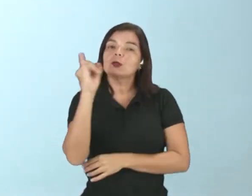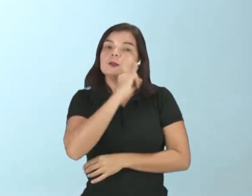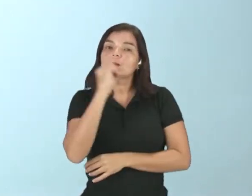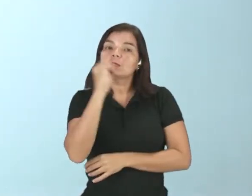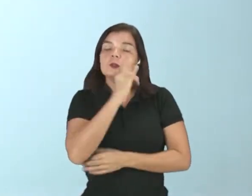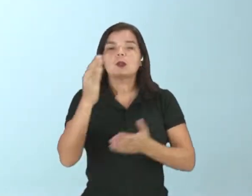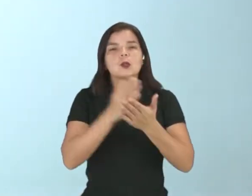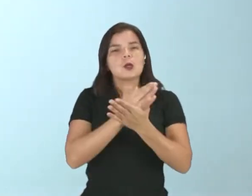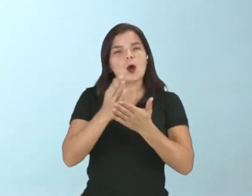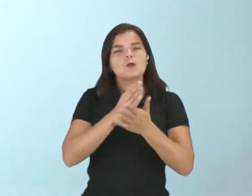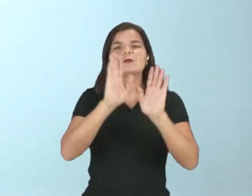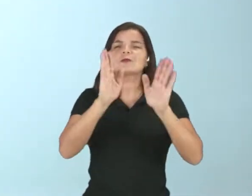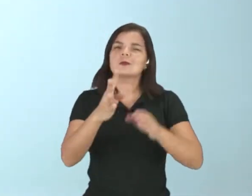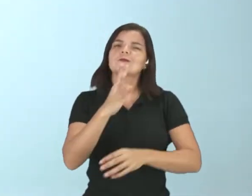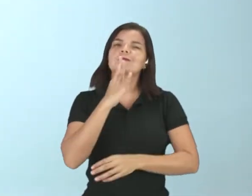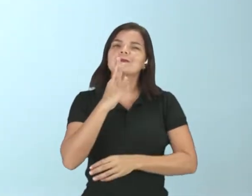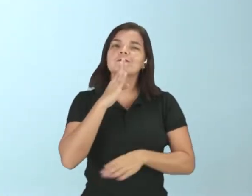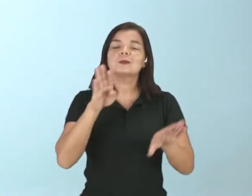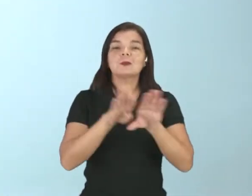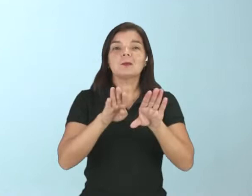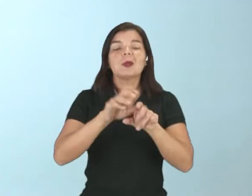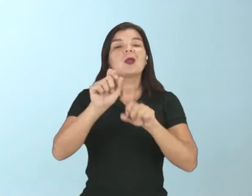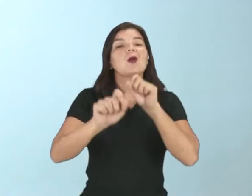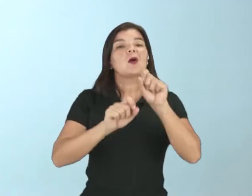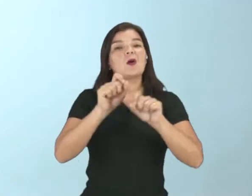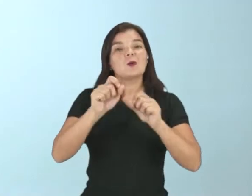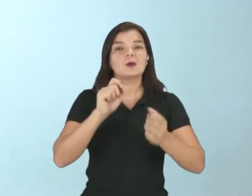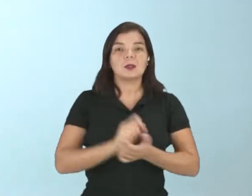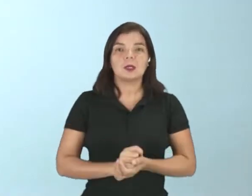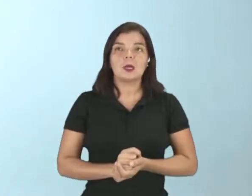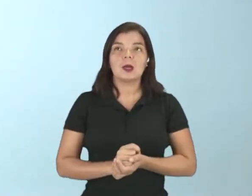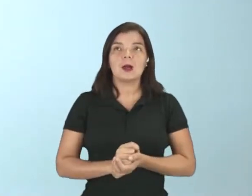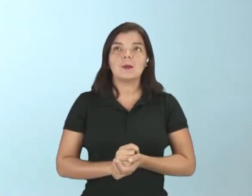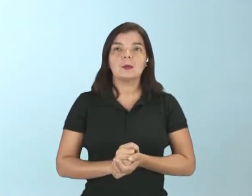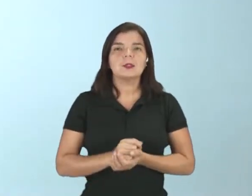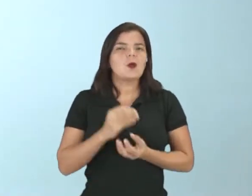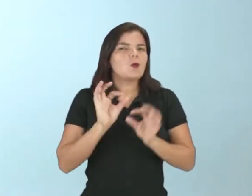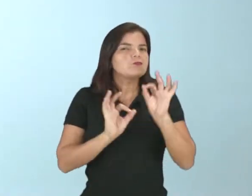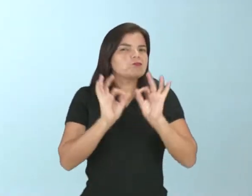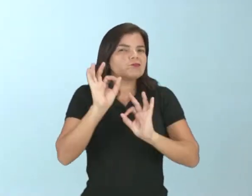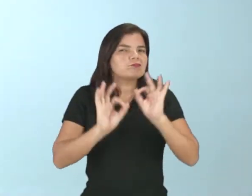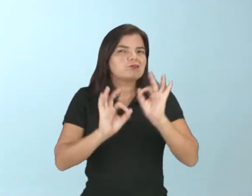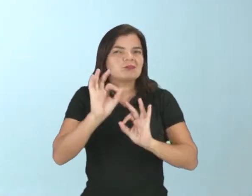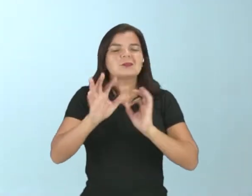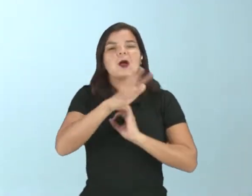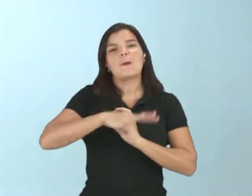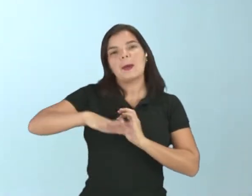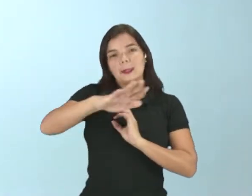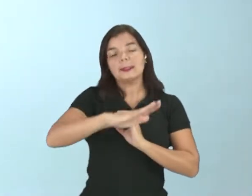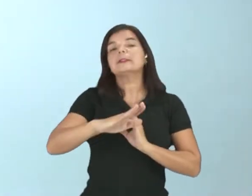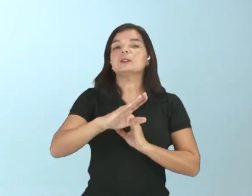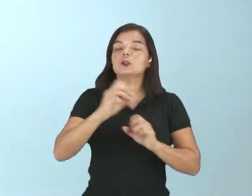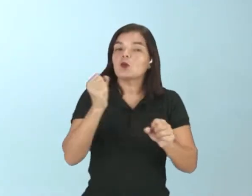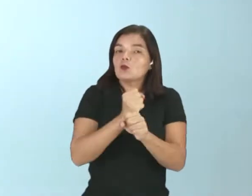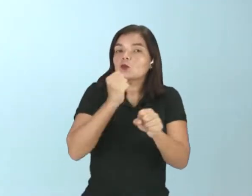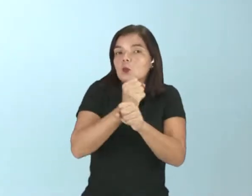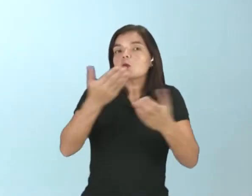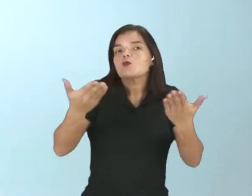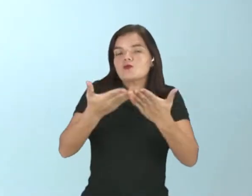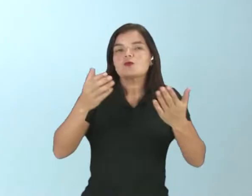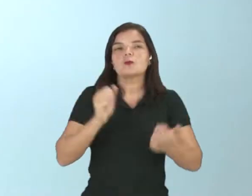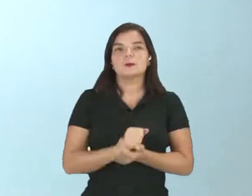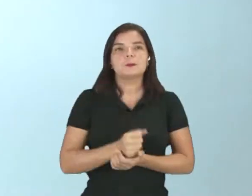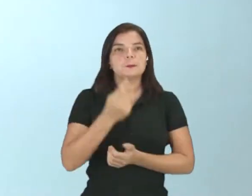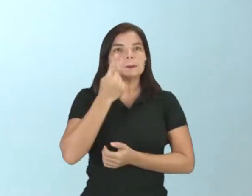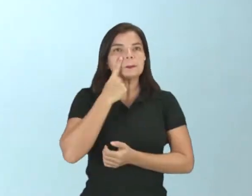que alguns de nós já conhecem, porque são as formas como a maioria das casas teatrais são construídas hoje. Olha